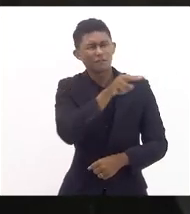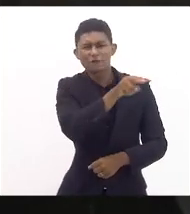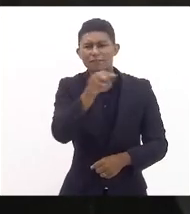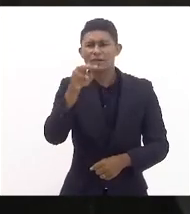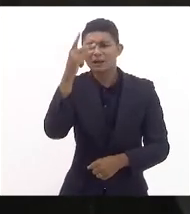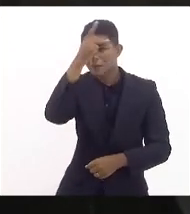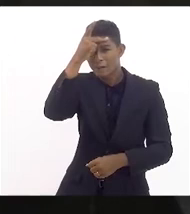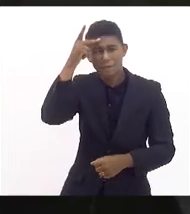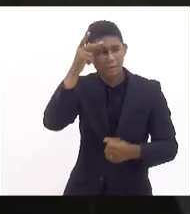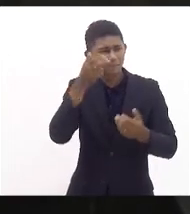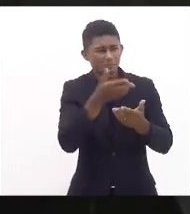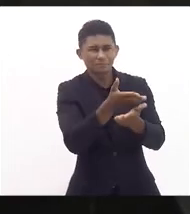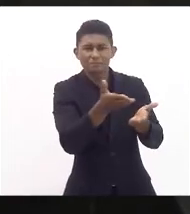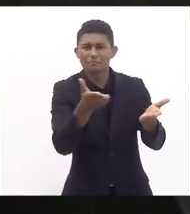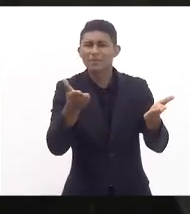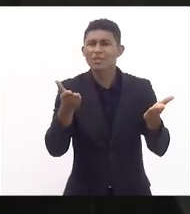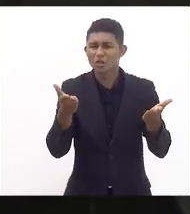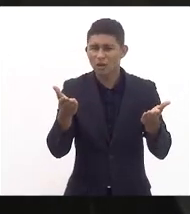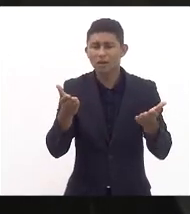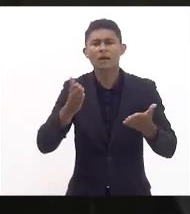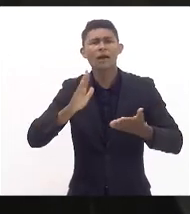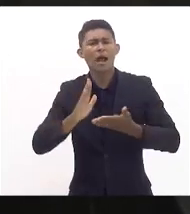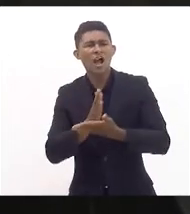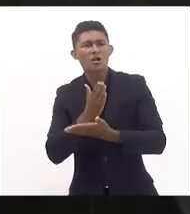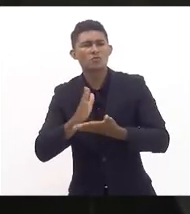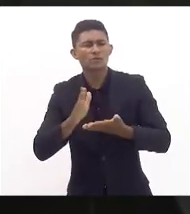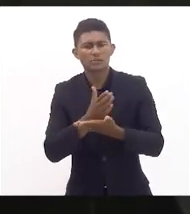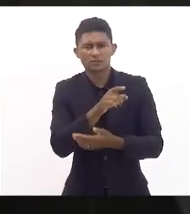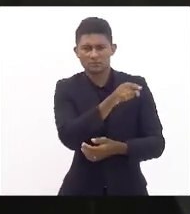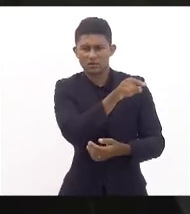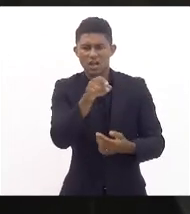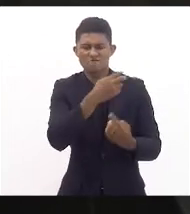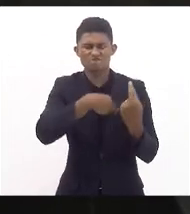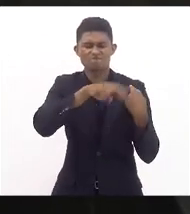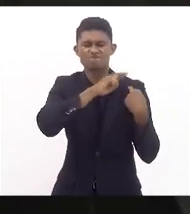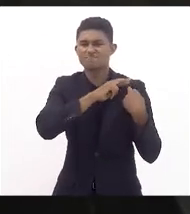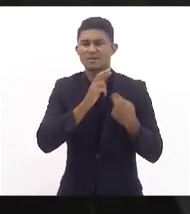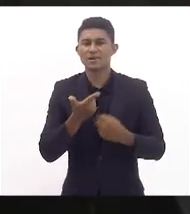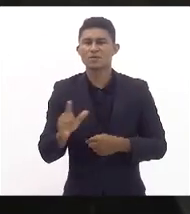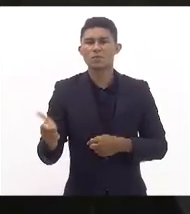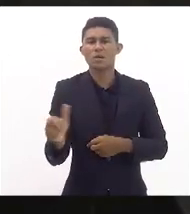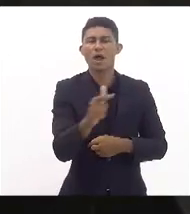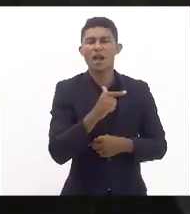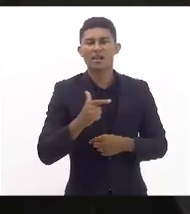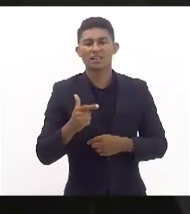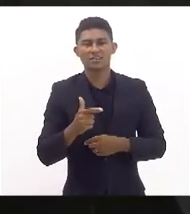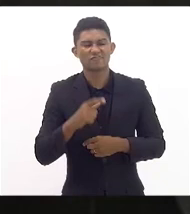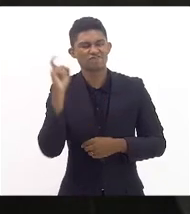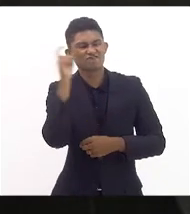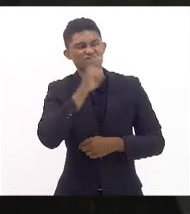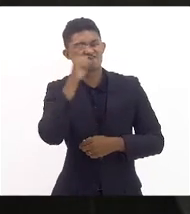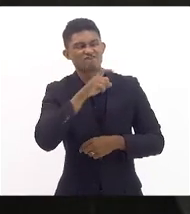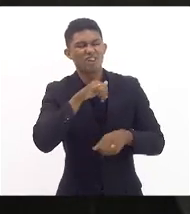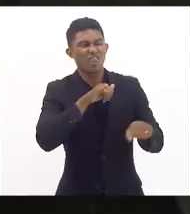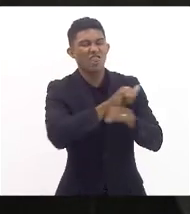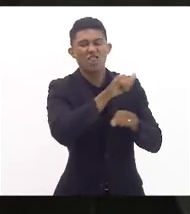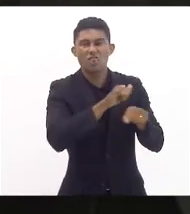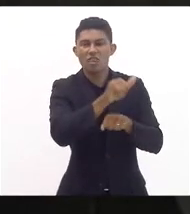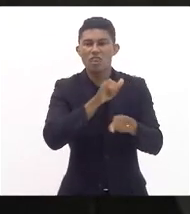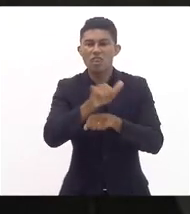pessoas, não é, que não têm menor compromisso com nada e com ninguém, enganando pessoas